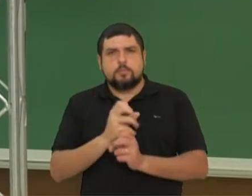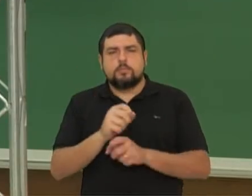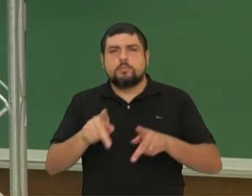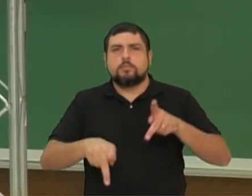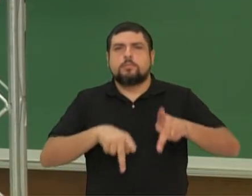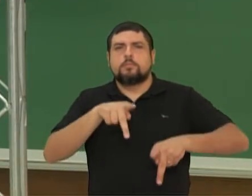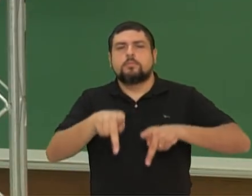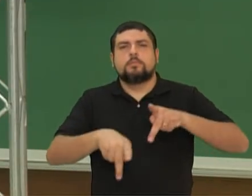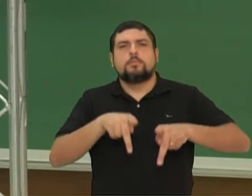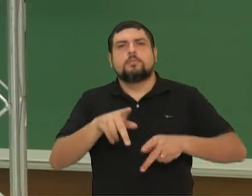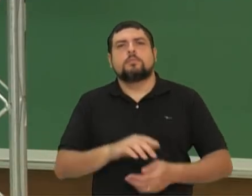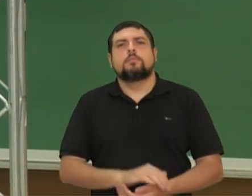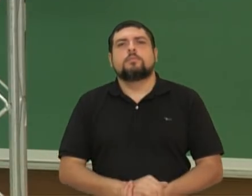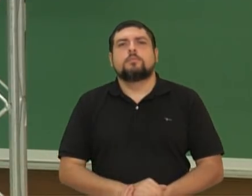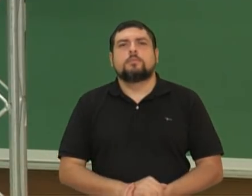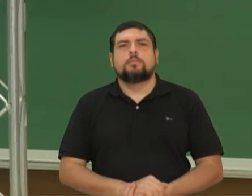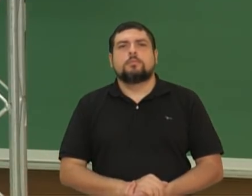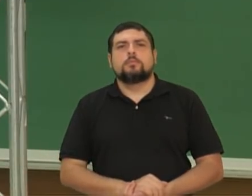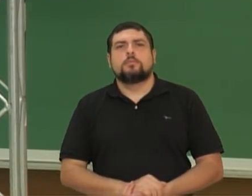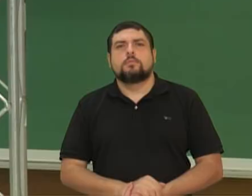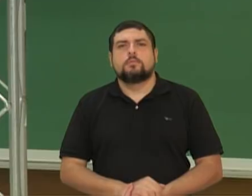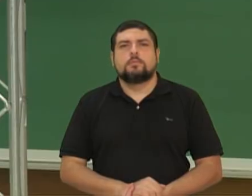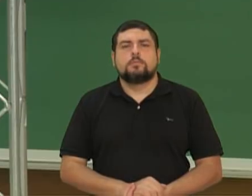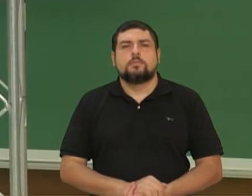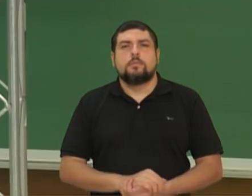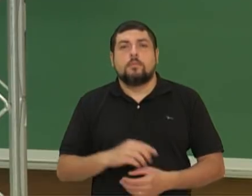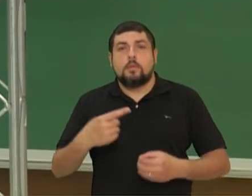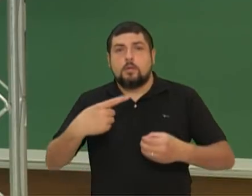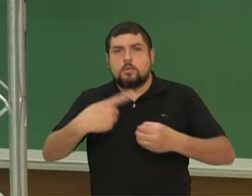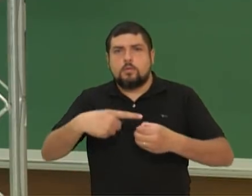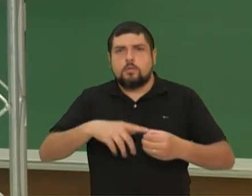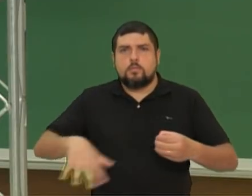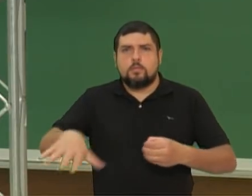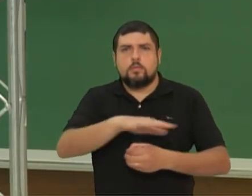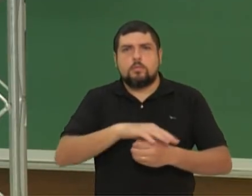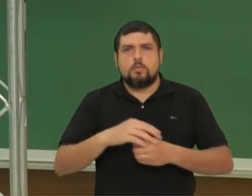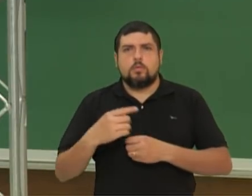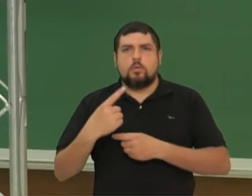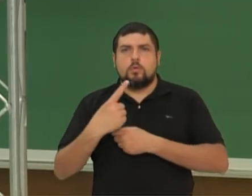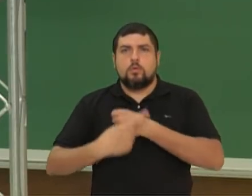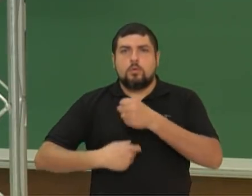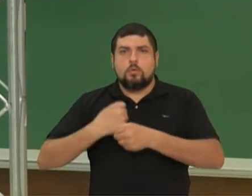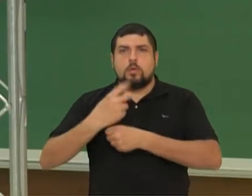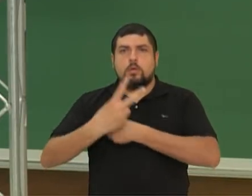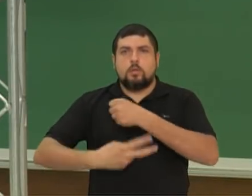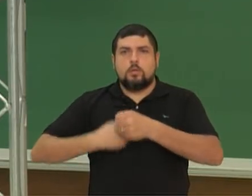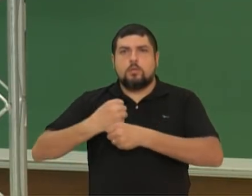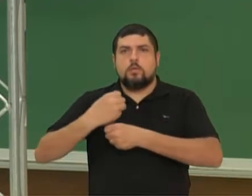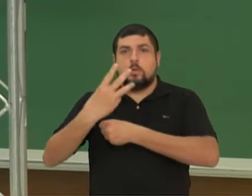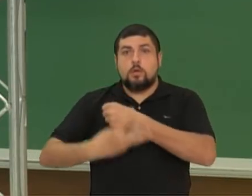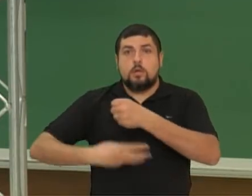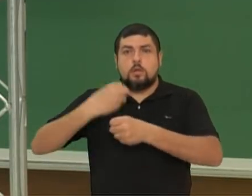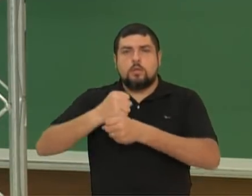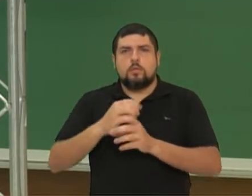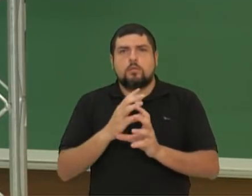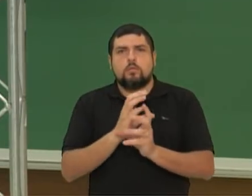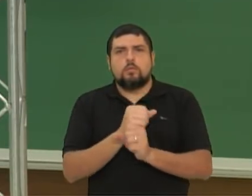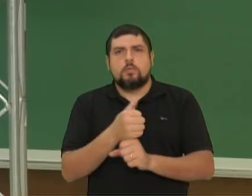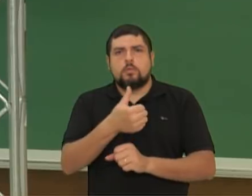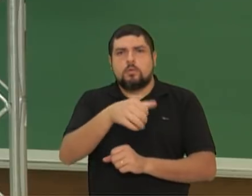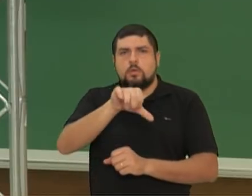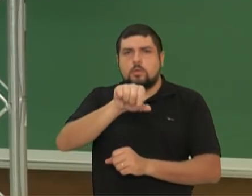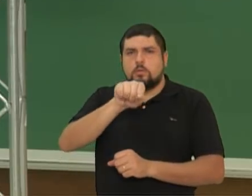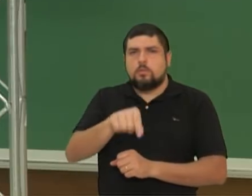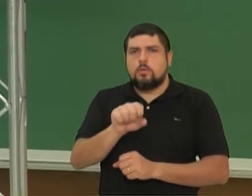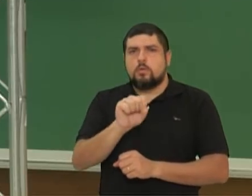19.875 pessoas ali, 19.875 habitantes no terceiro ano. Bom, hein?